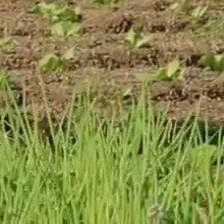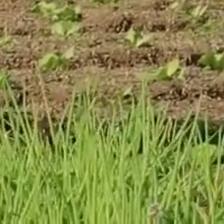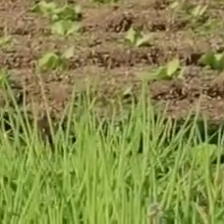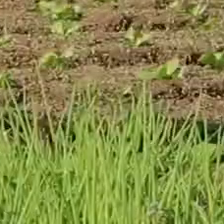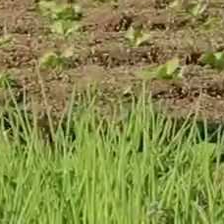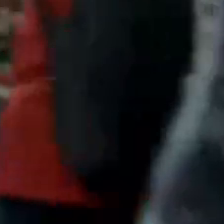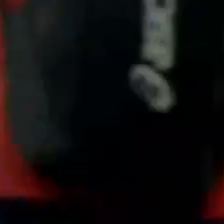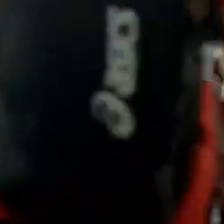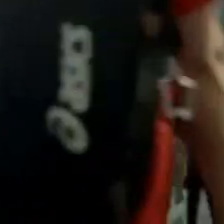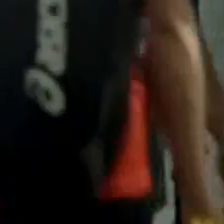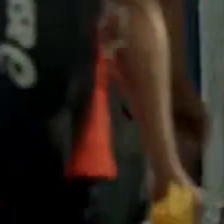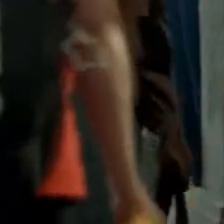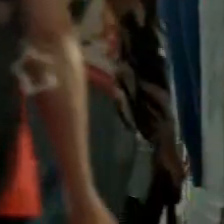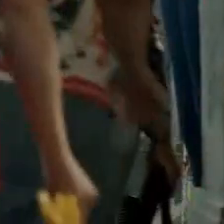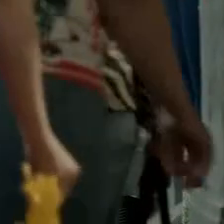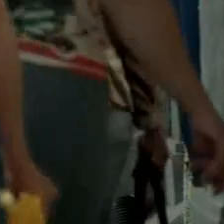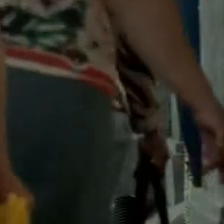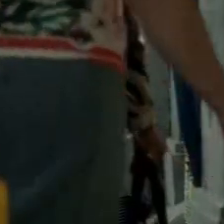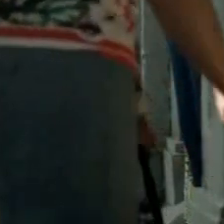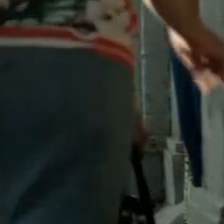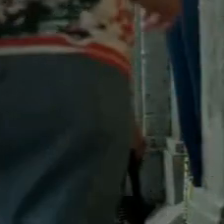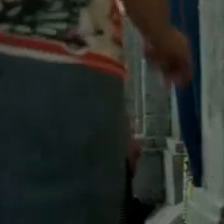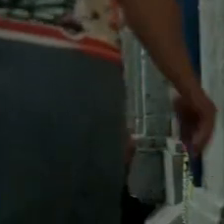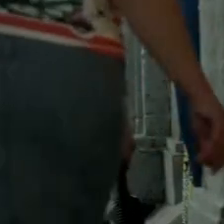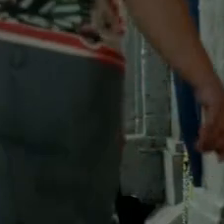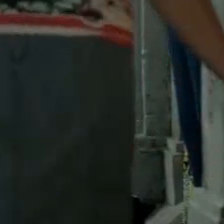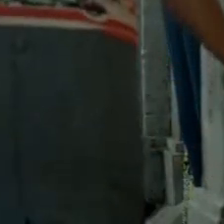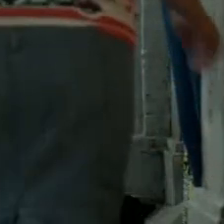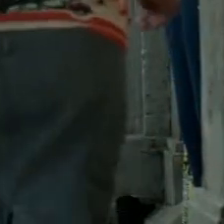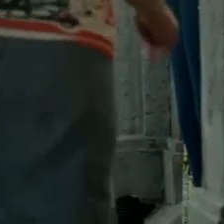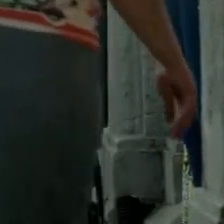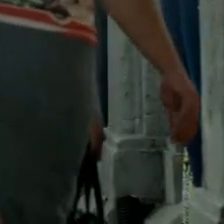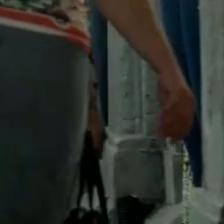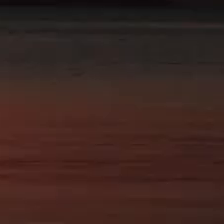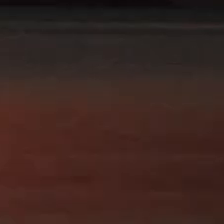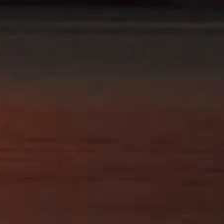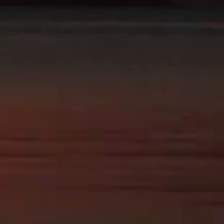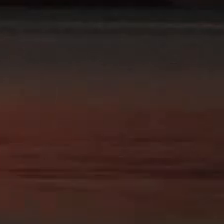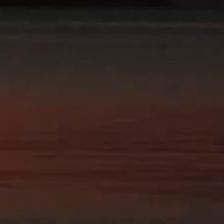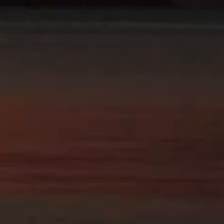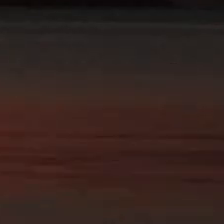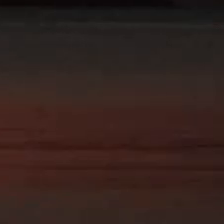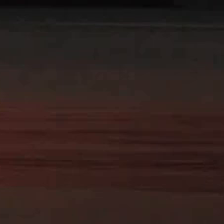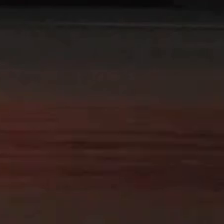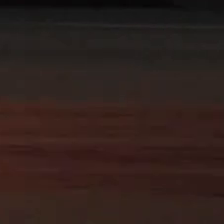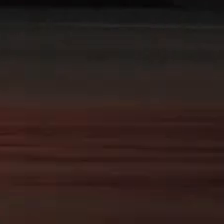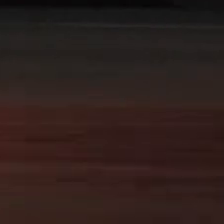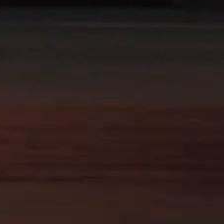Cidadão.